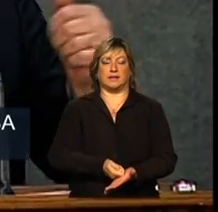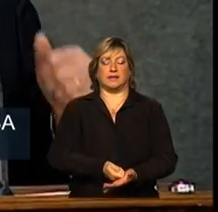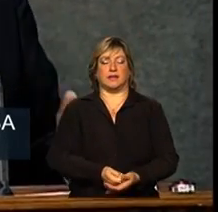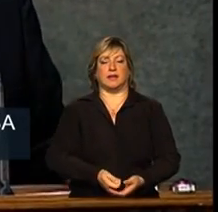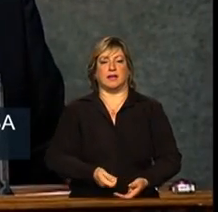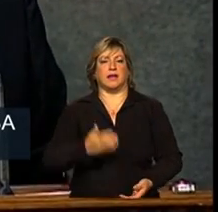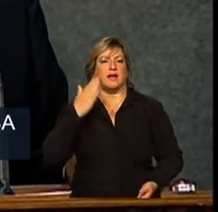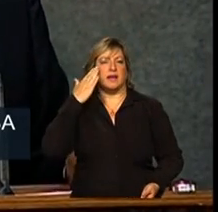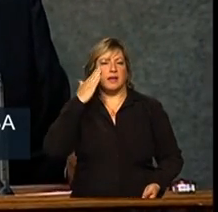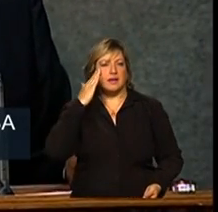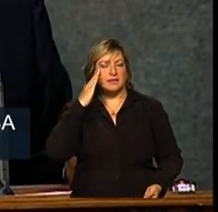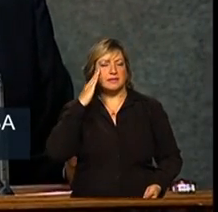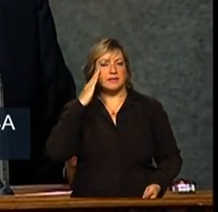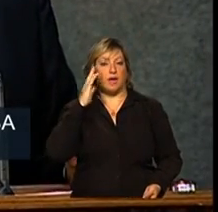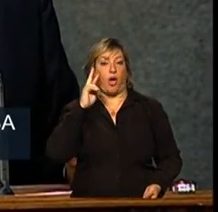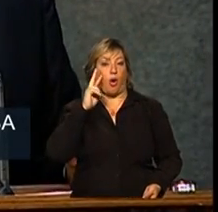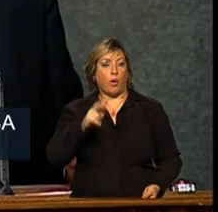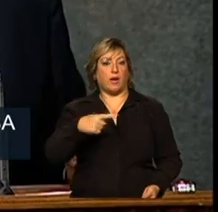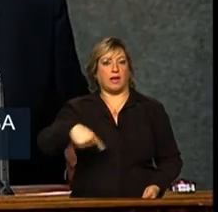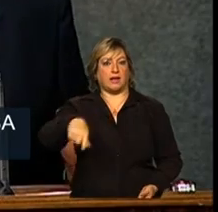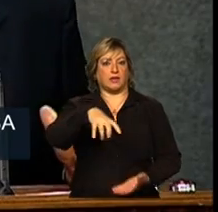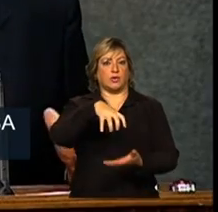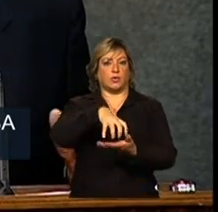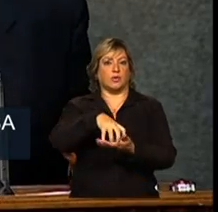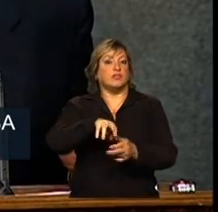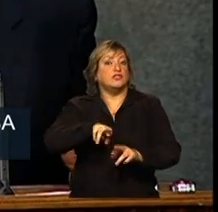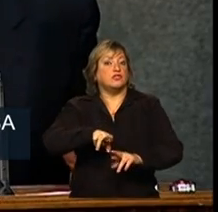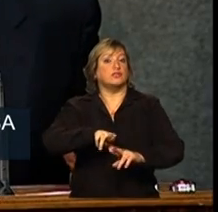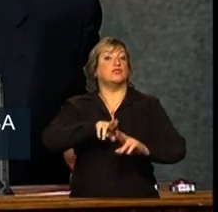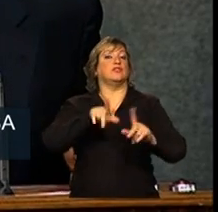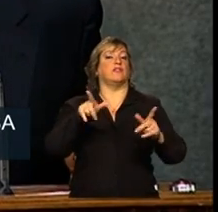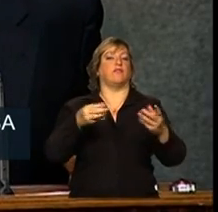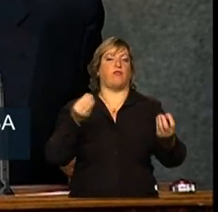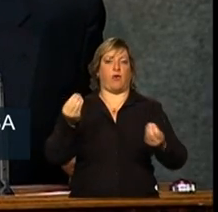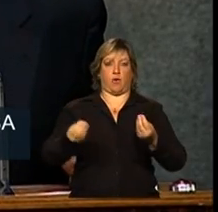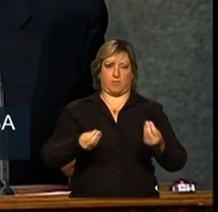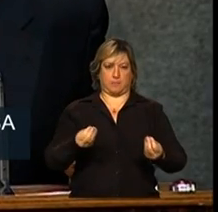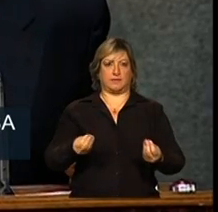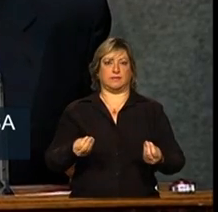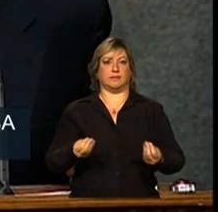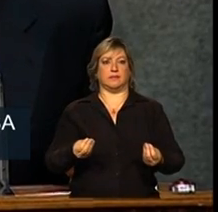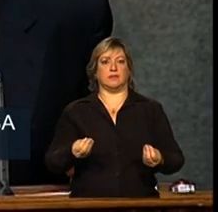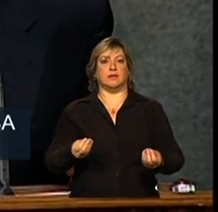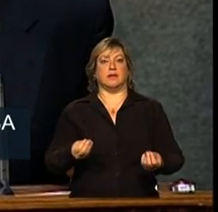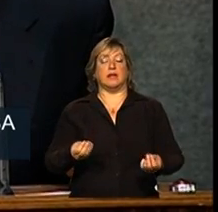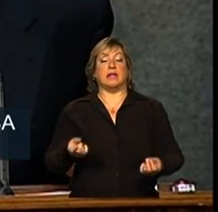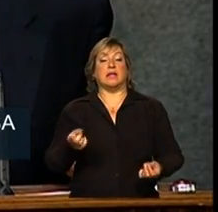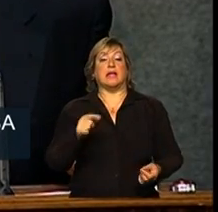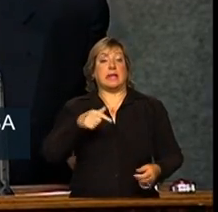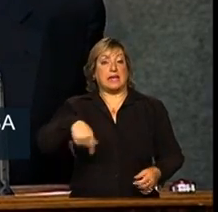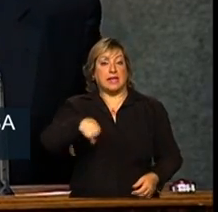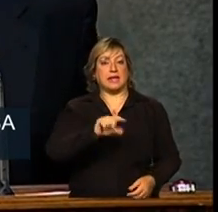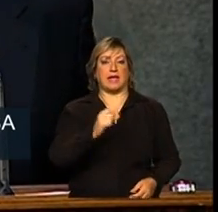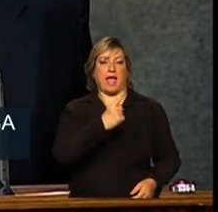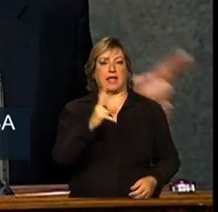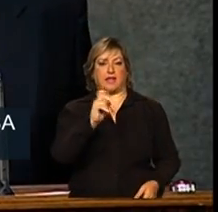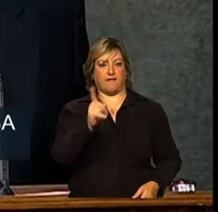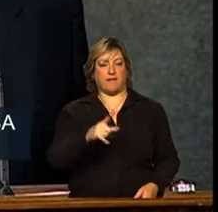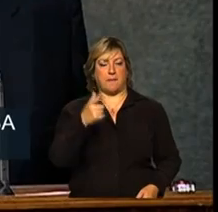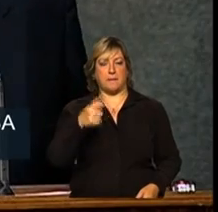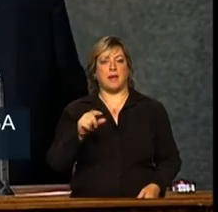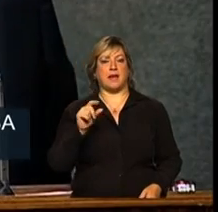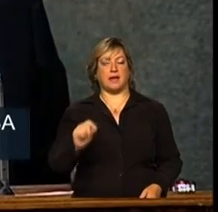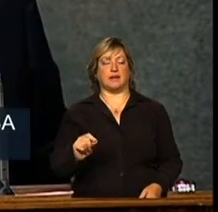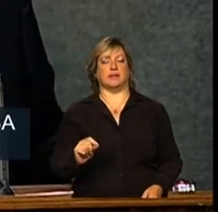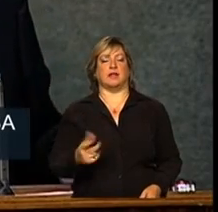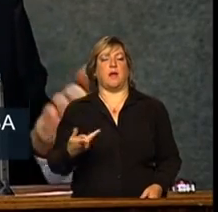olhar esse segmento de uma outra maneira. Não, ele, cada vez mais, deixa de ser objeto